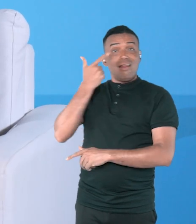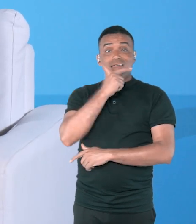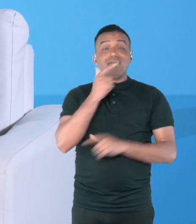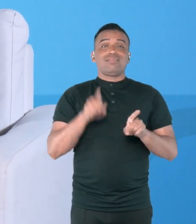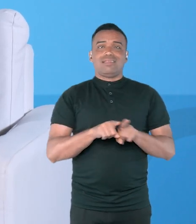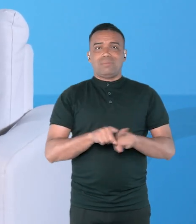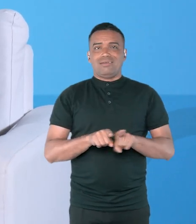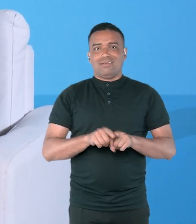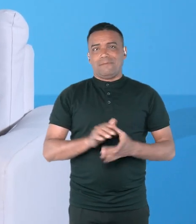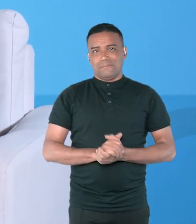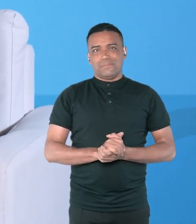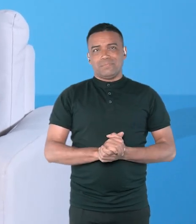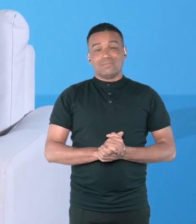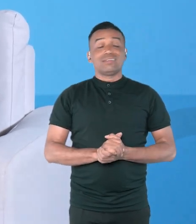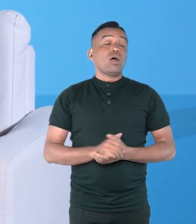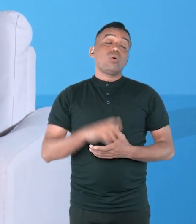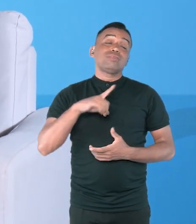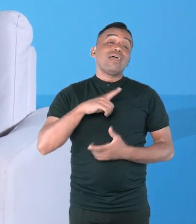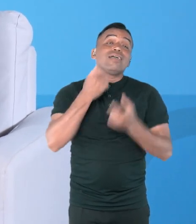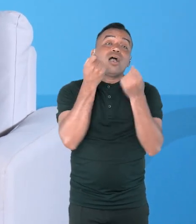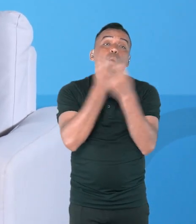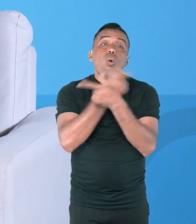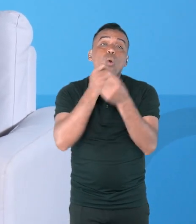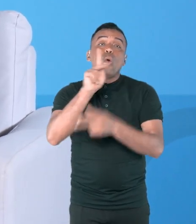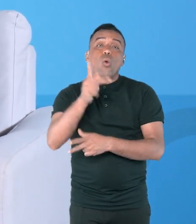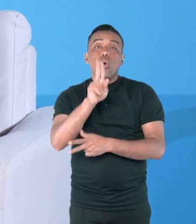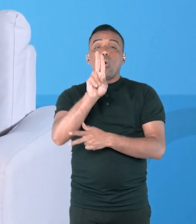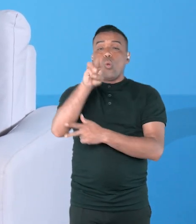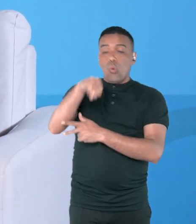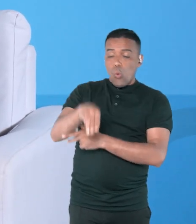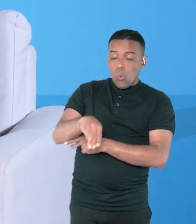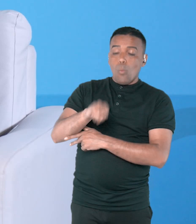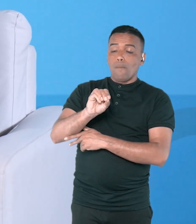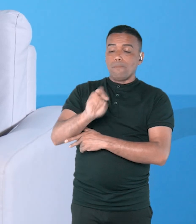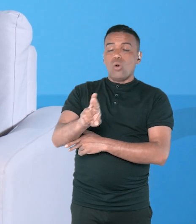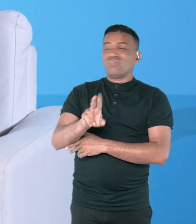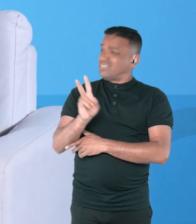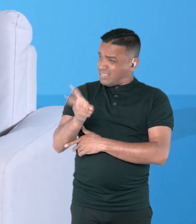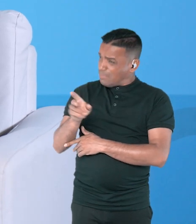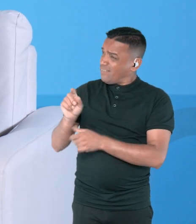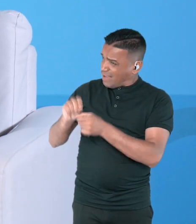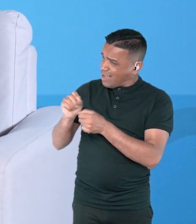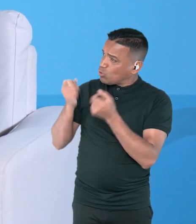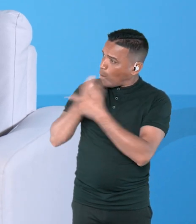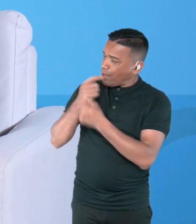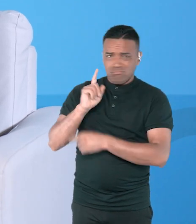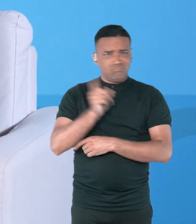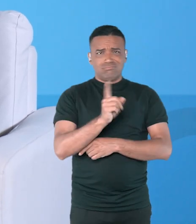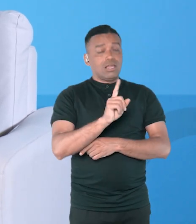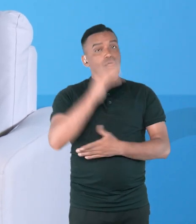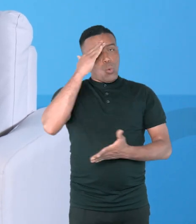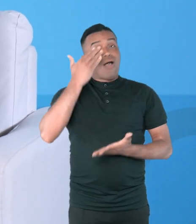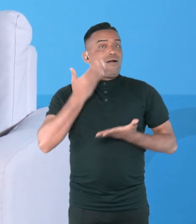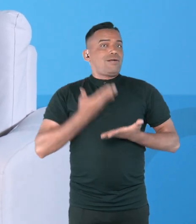que eu gosto tanto do Brecht, porque ele se faz valer do humor. As pessoas falam para mim, você sempre faz comédia? Eu falei assim, não